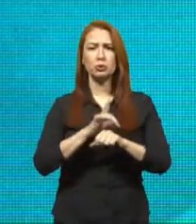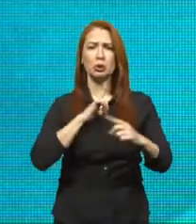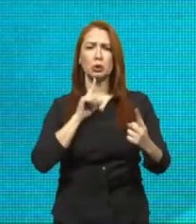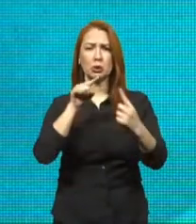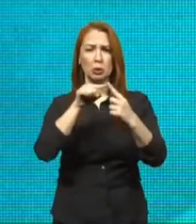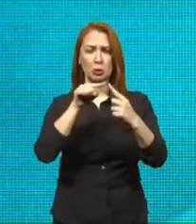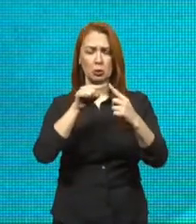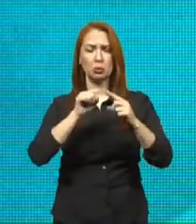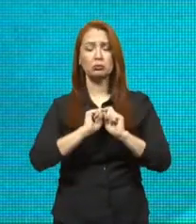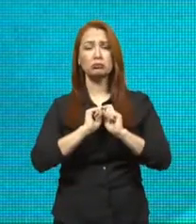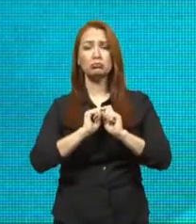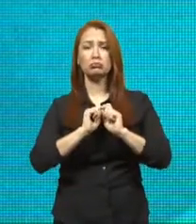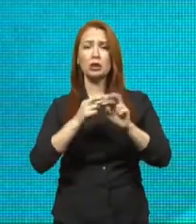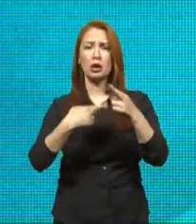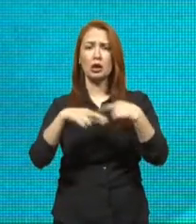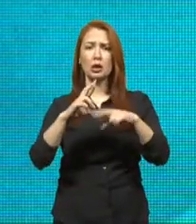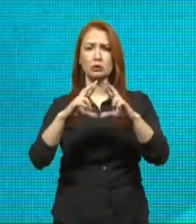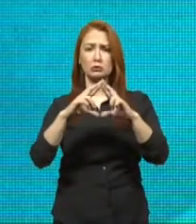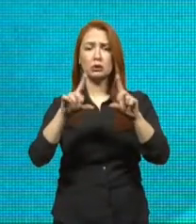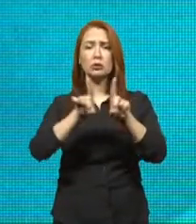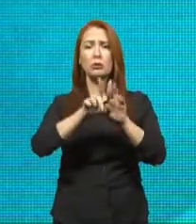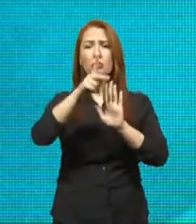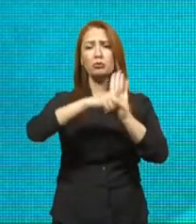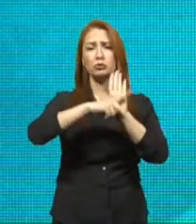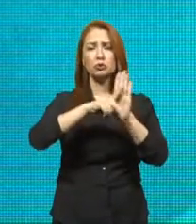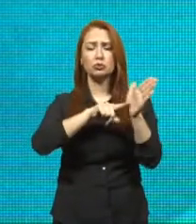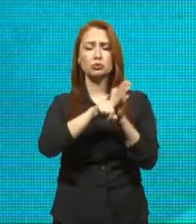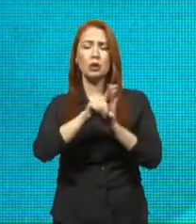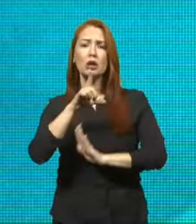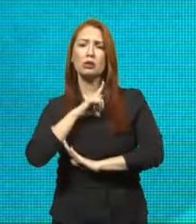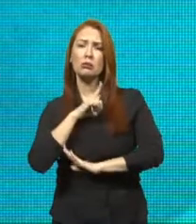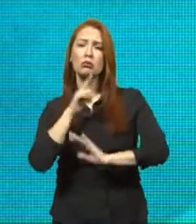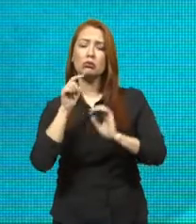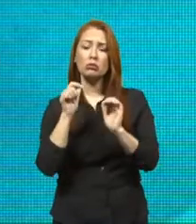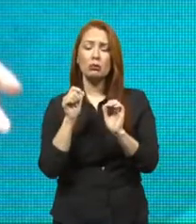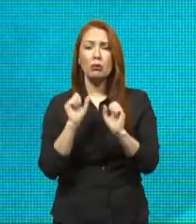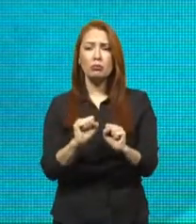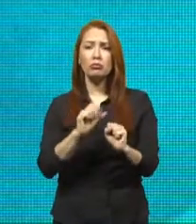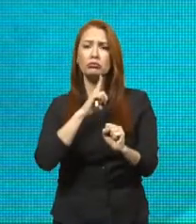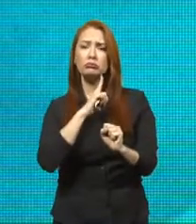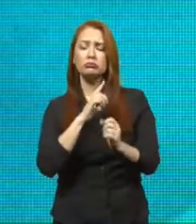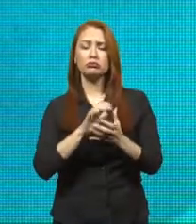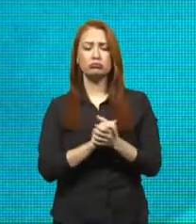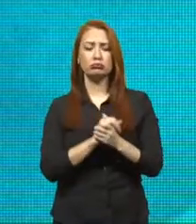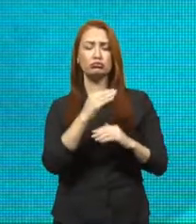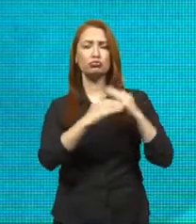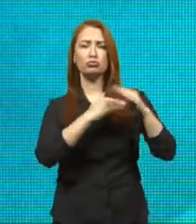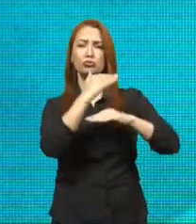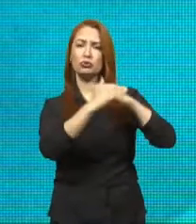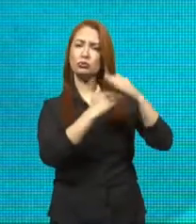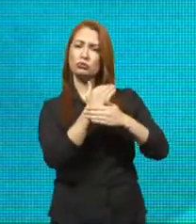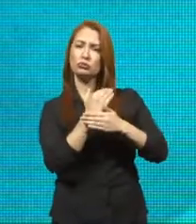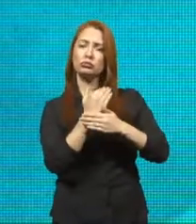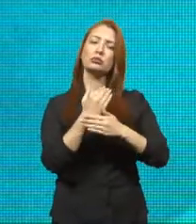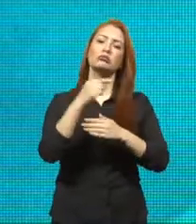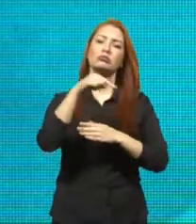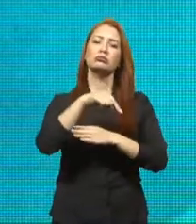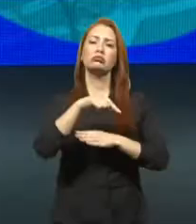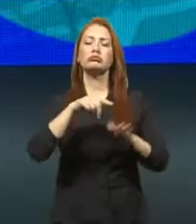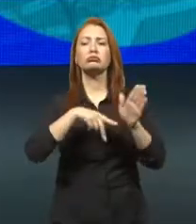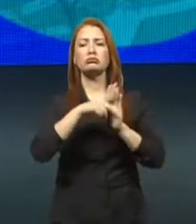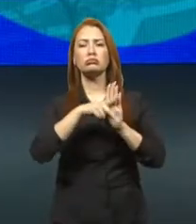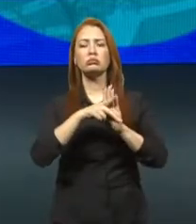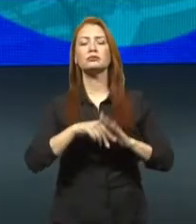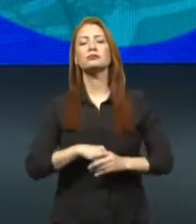projetos de pesquisa, possam ter aporte financeiro e possam evoluir nos seus projetos, né?